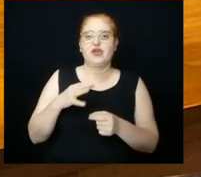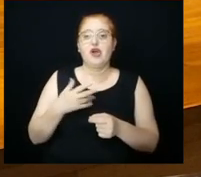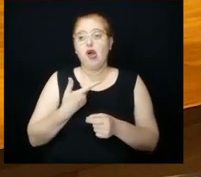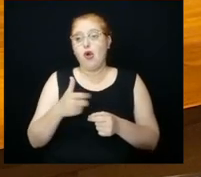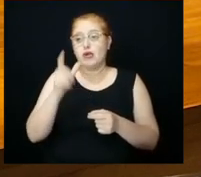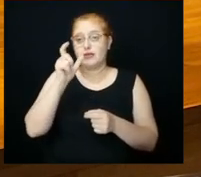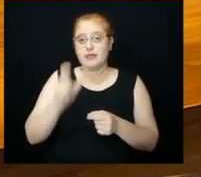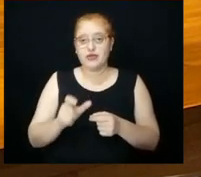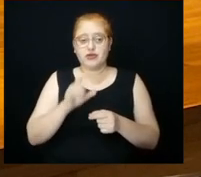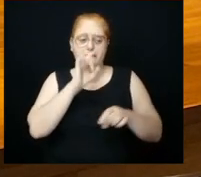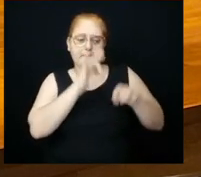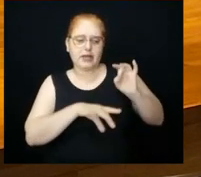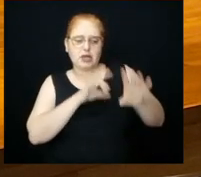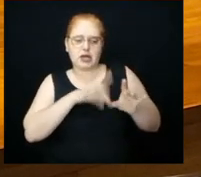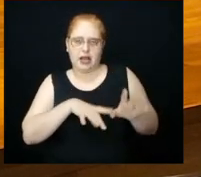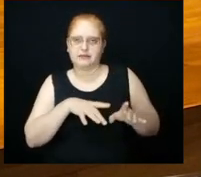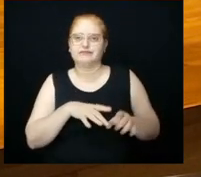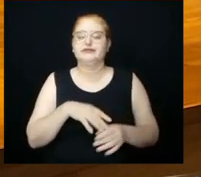abandonado.